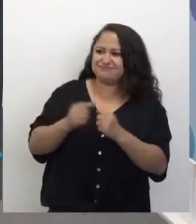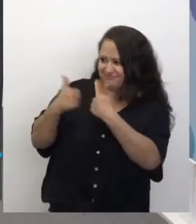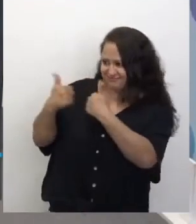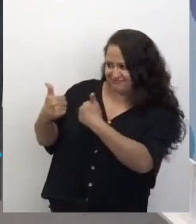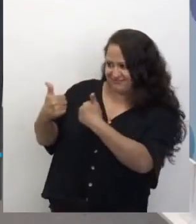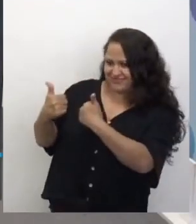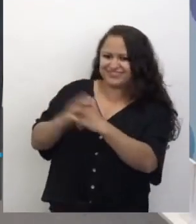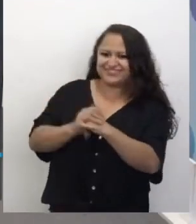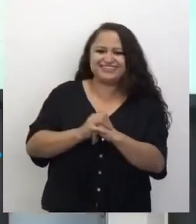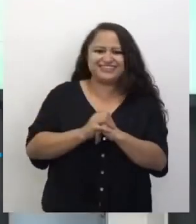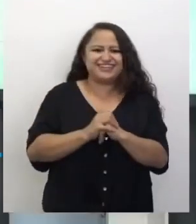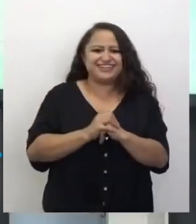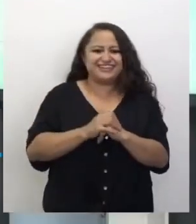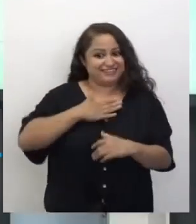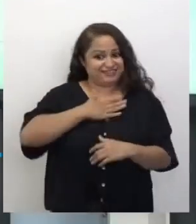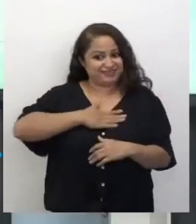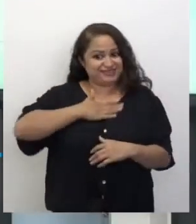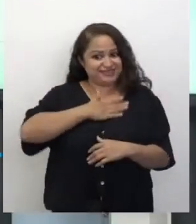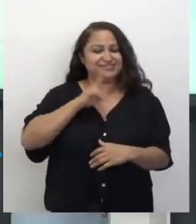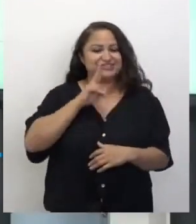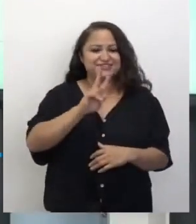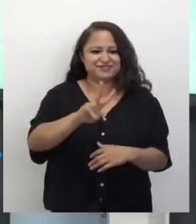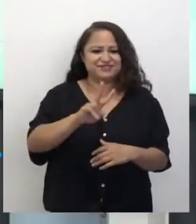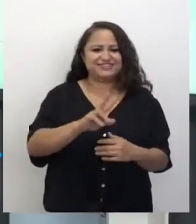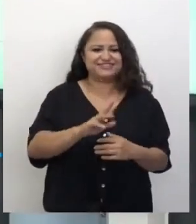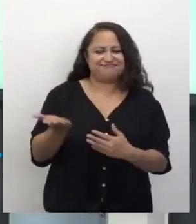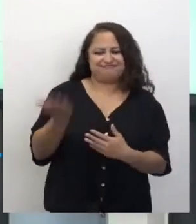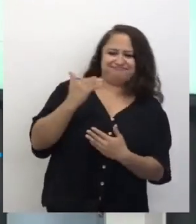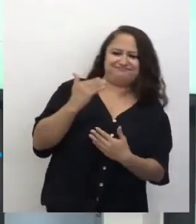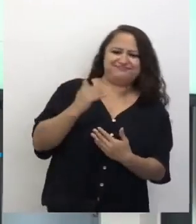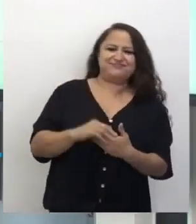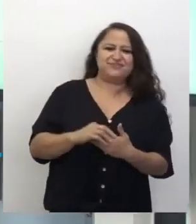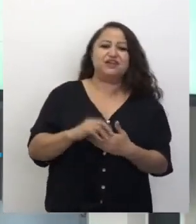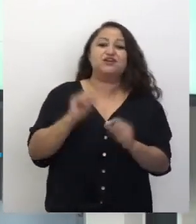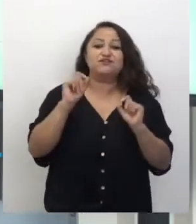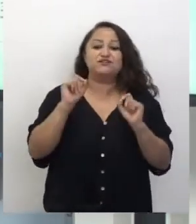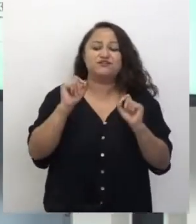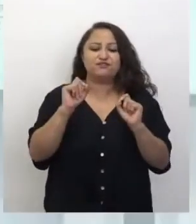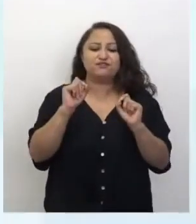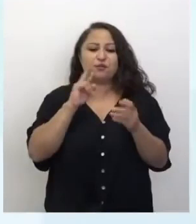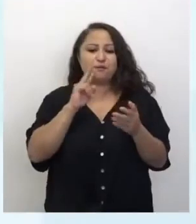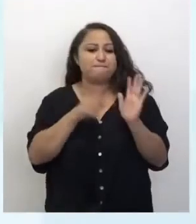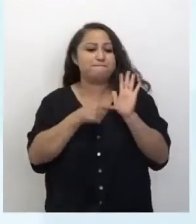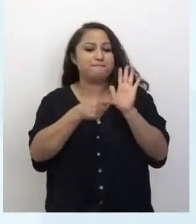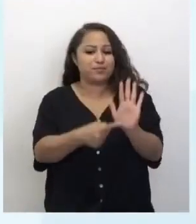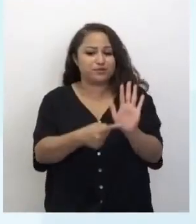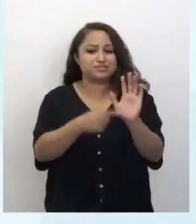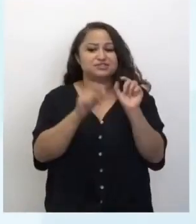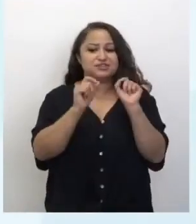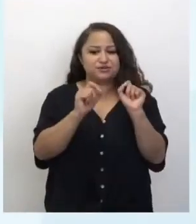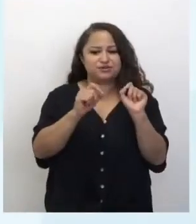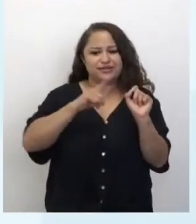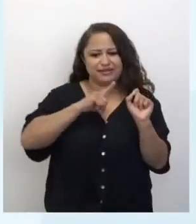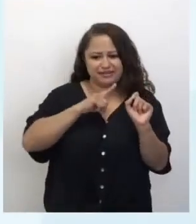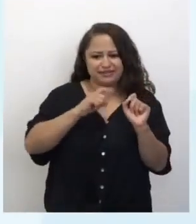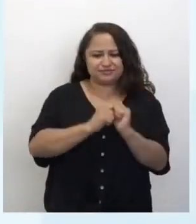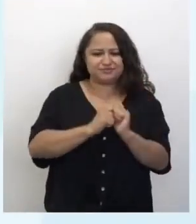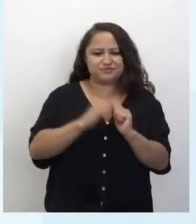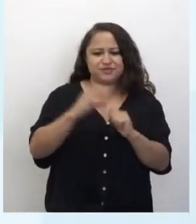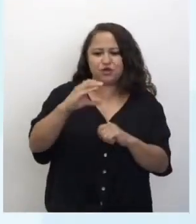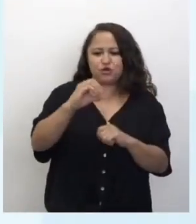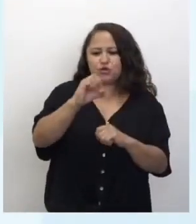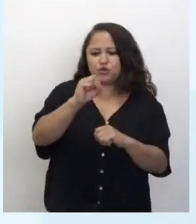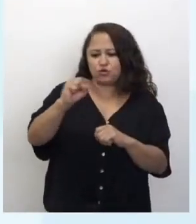sim. Eu gostei de ver, hein, pessoal? Então, vamos lá. Vou rascunhar aqui para vocês a função cosseno. Então, cosseno de